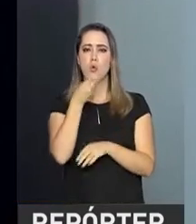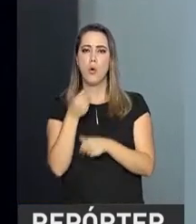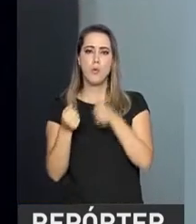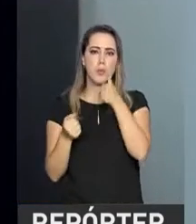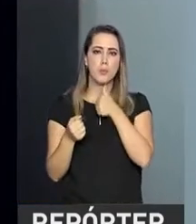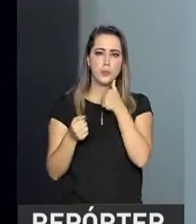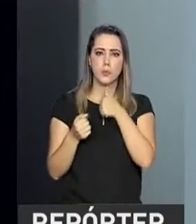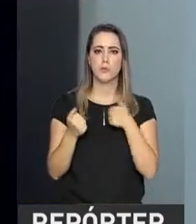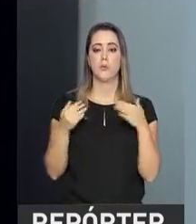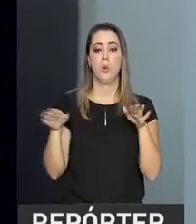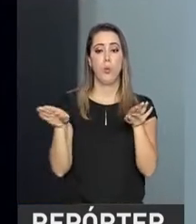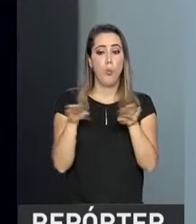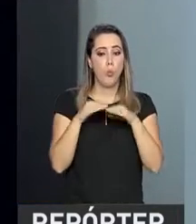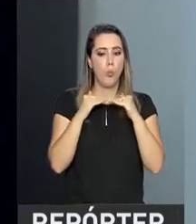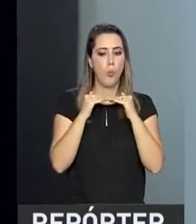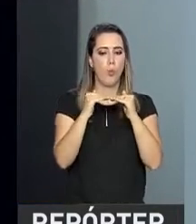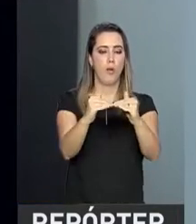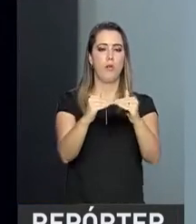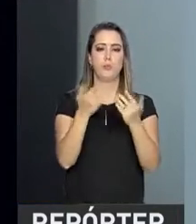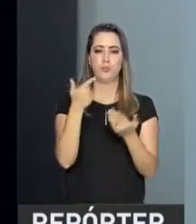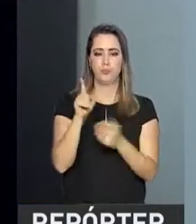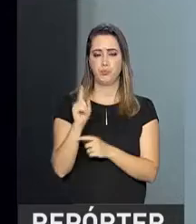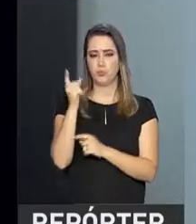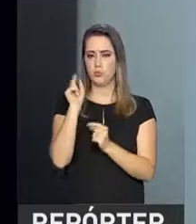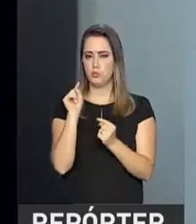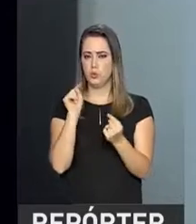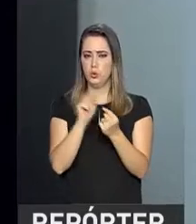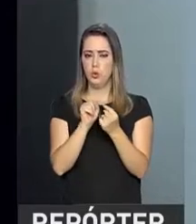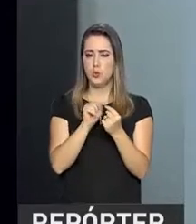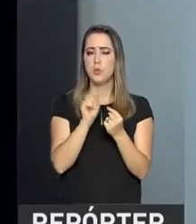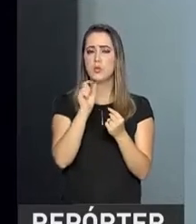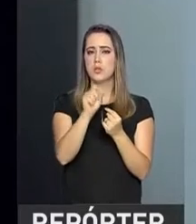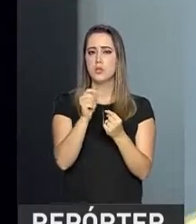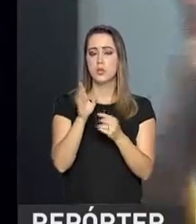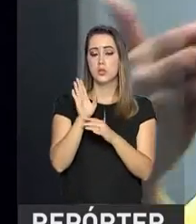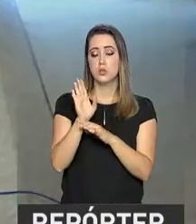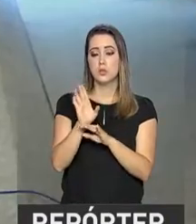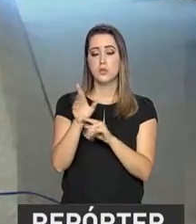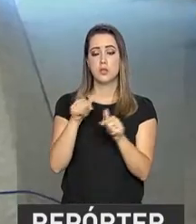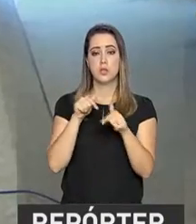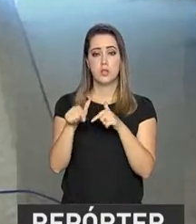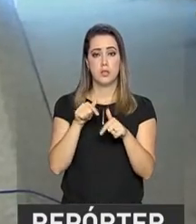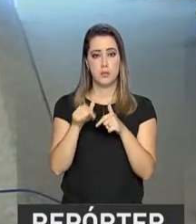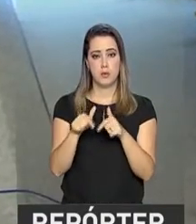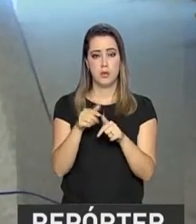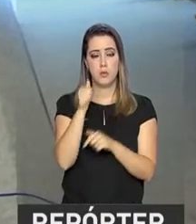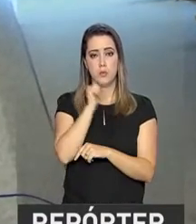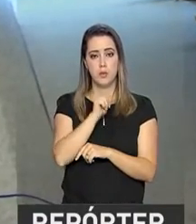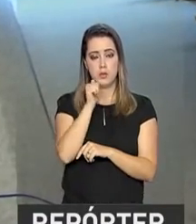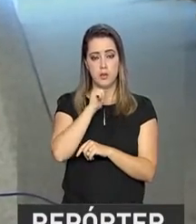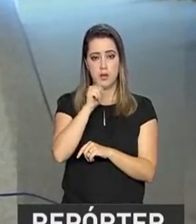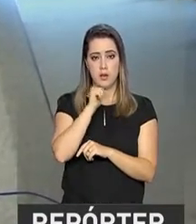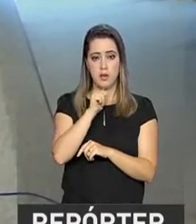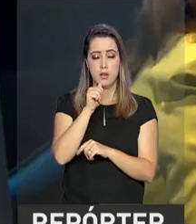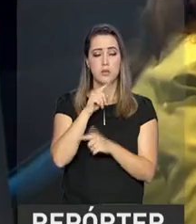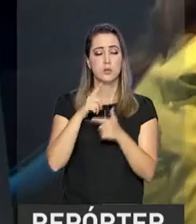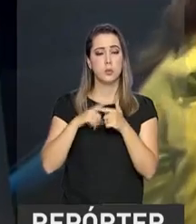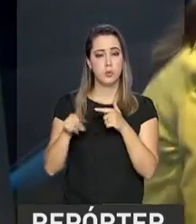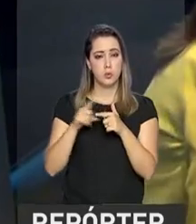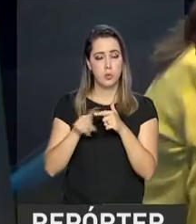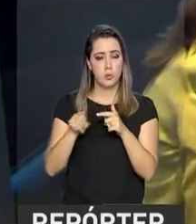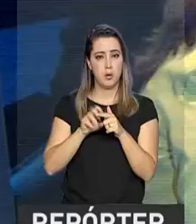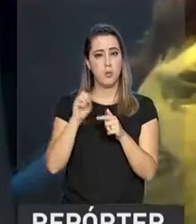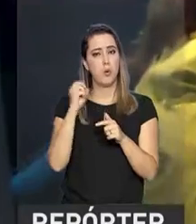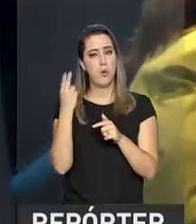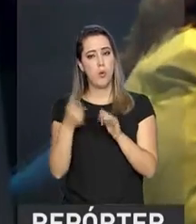Uma das metas é empregar mulheres em situação de violência, vulnerabilidade e egressas do sistema prisional em